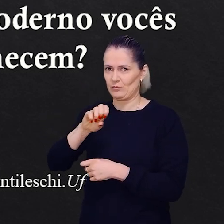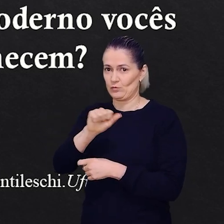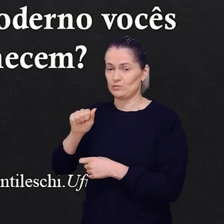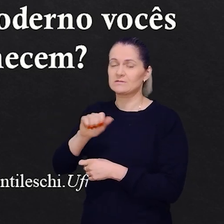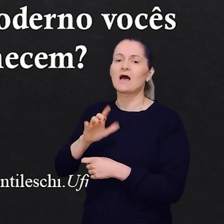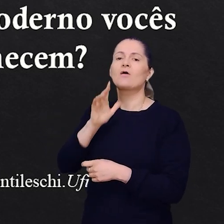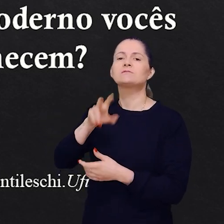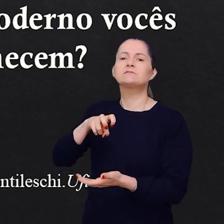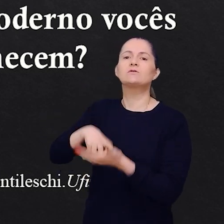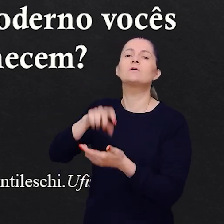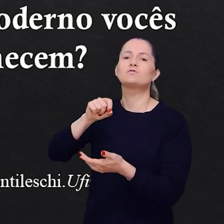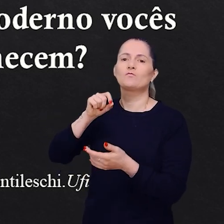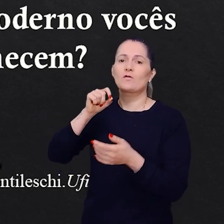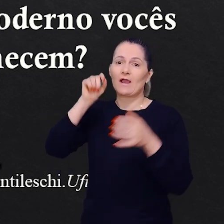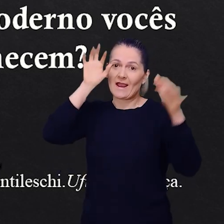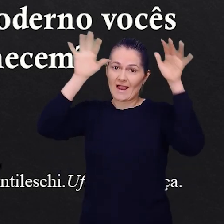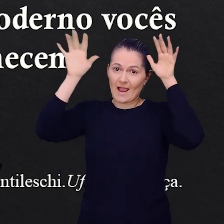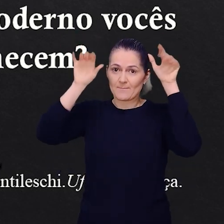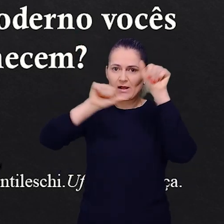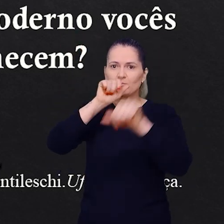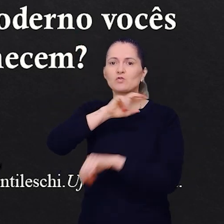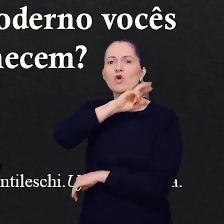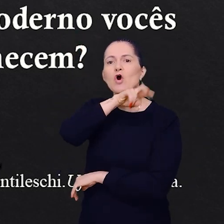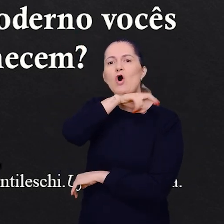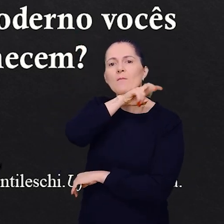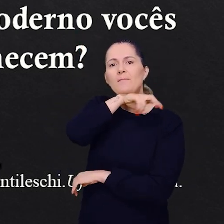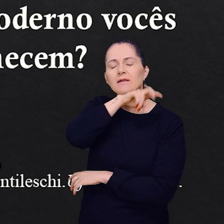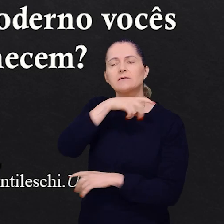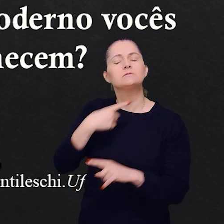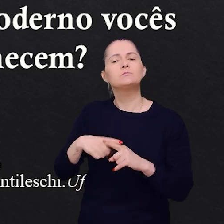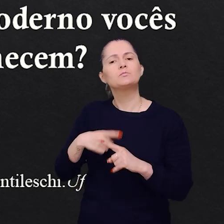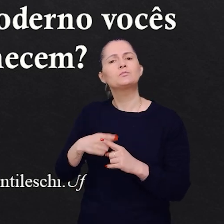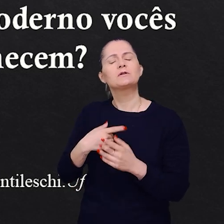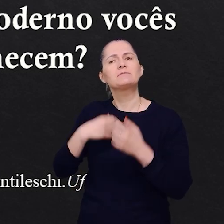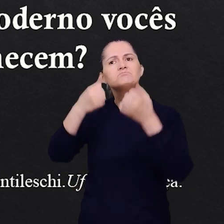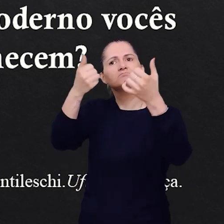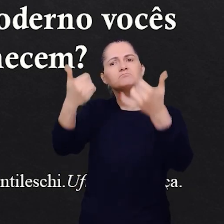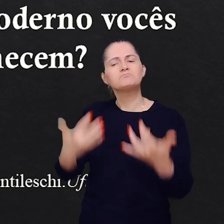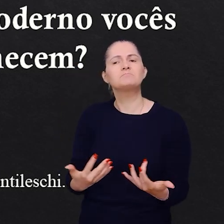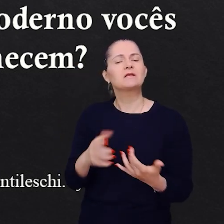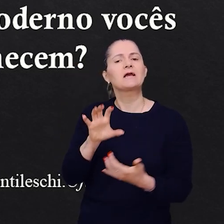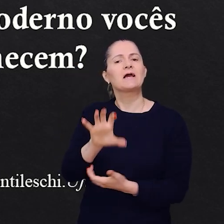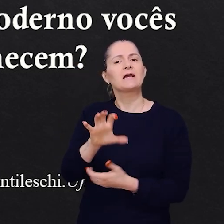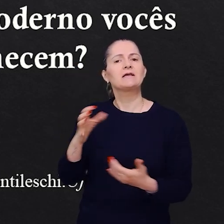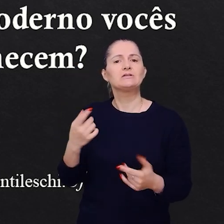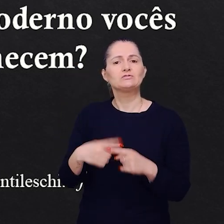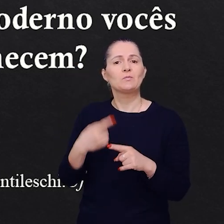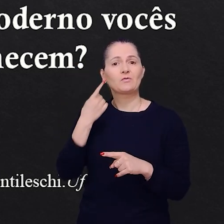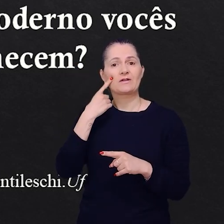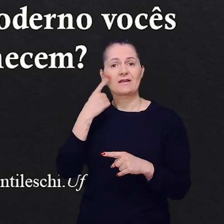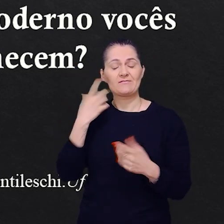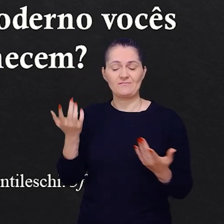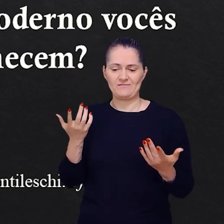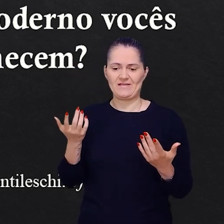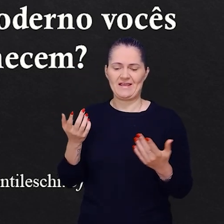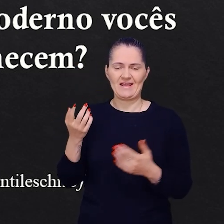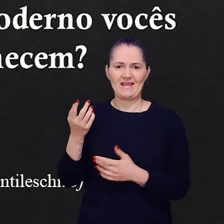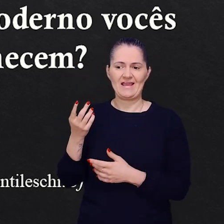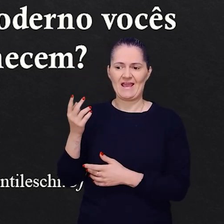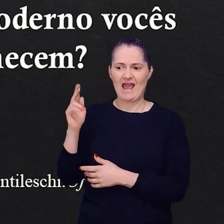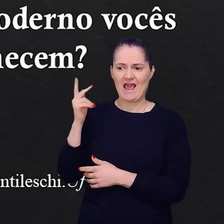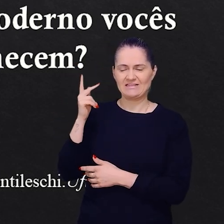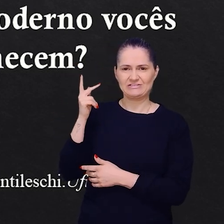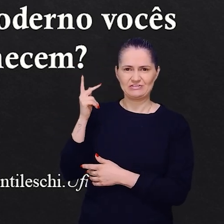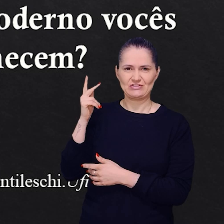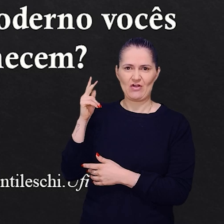em serpentes. Então, por que eu comecei com isso, né? Vejam como a história ocidental é